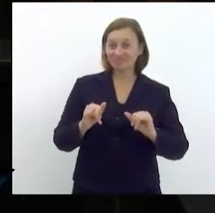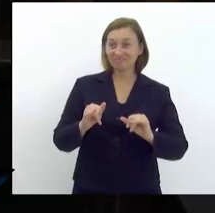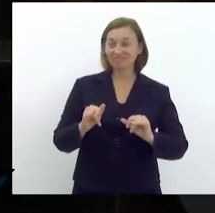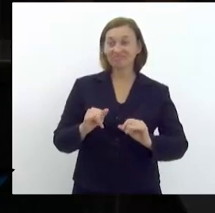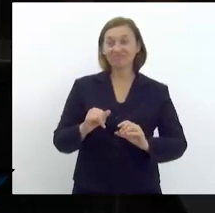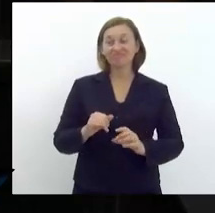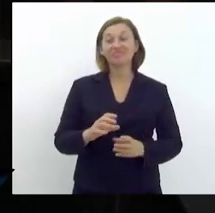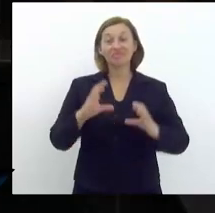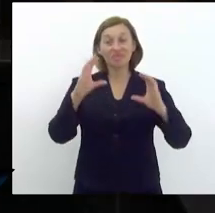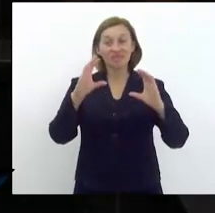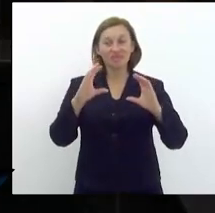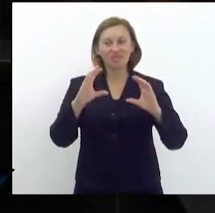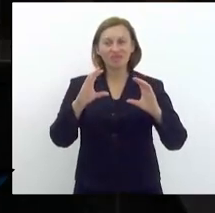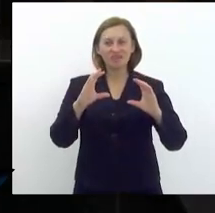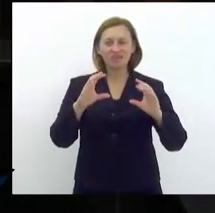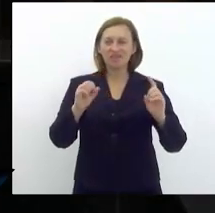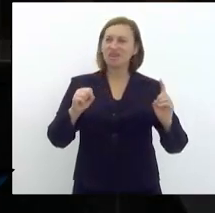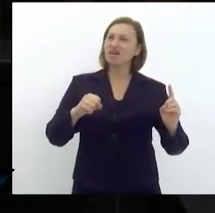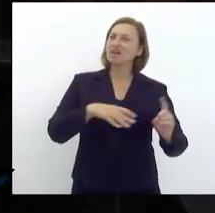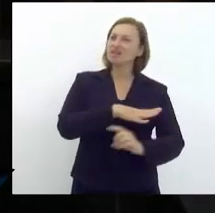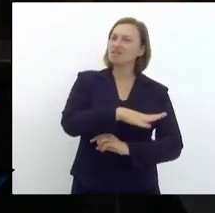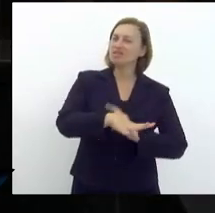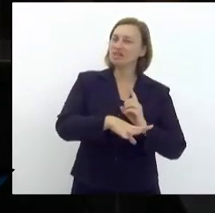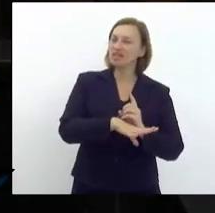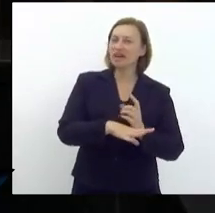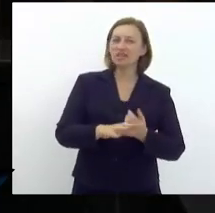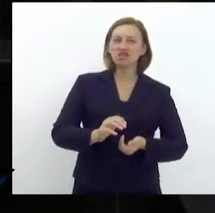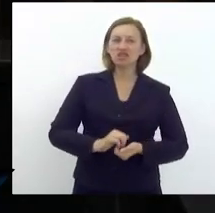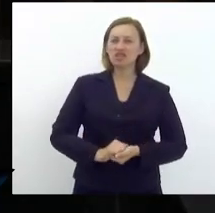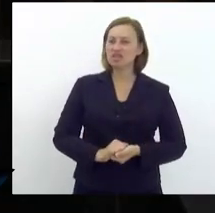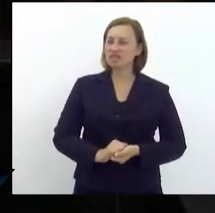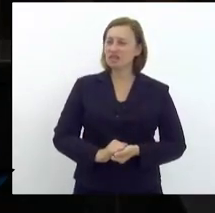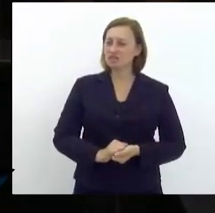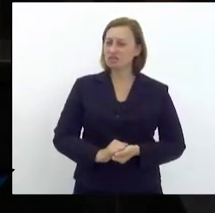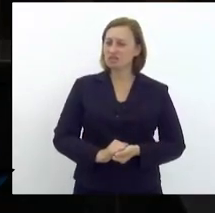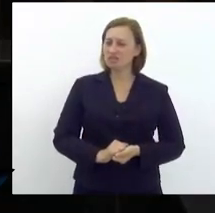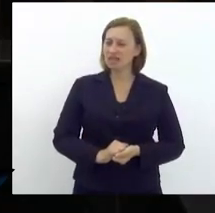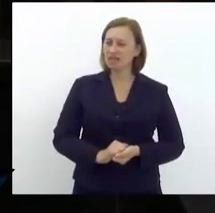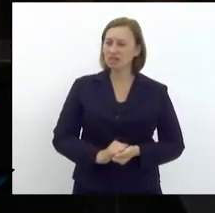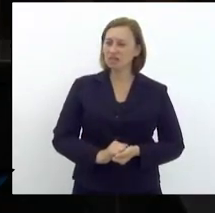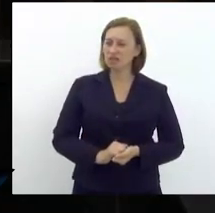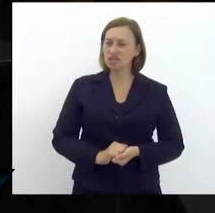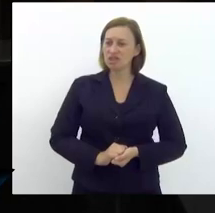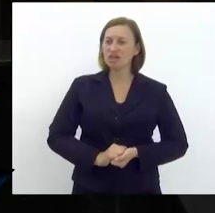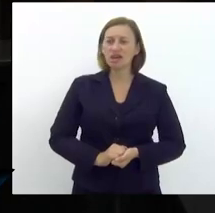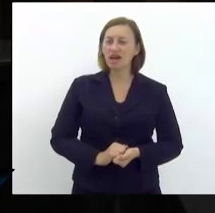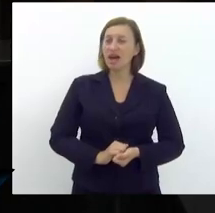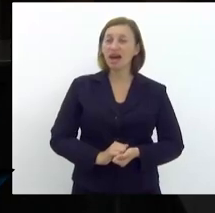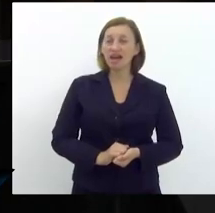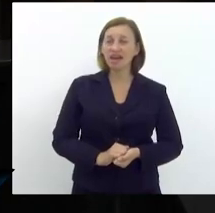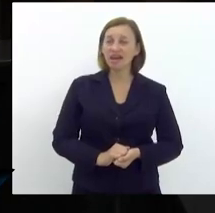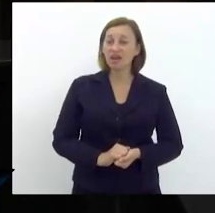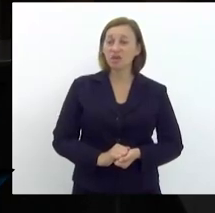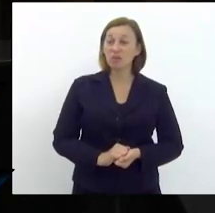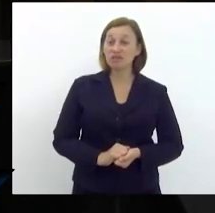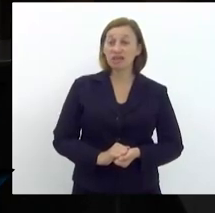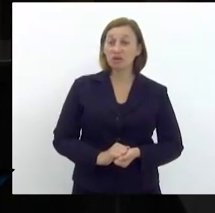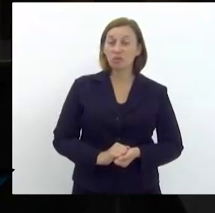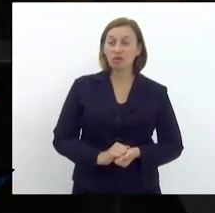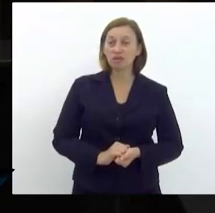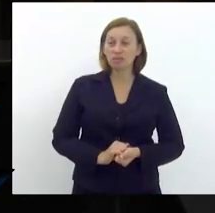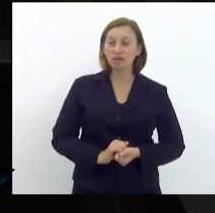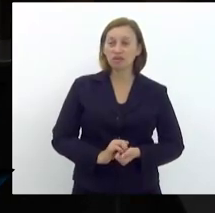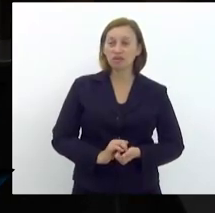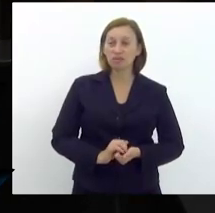a homenagem para ser dada a um cidadão que leva o rótulo do grande bicho